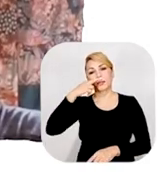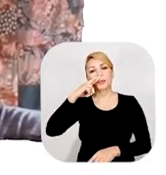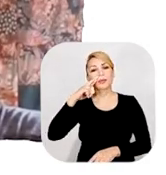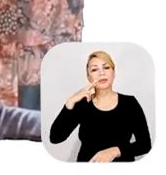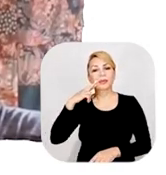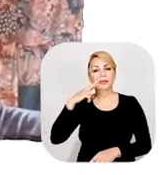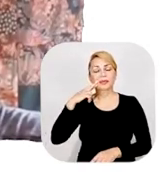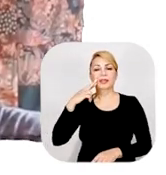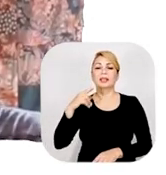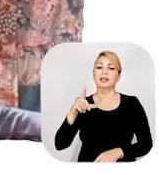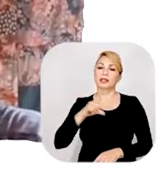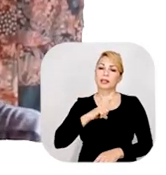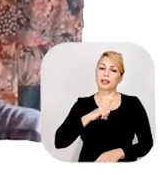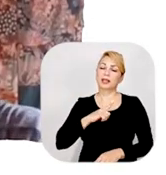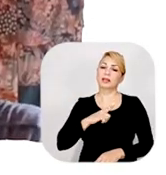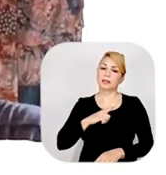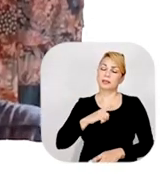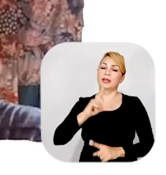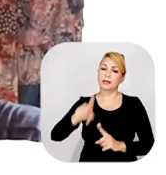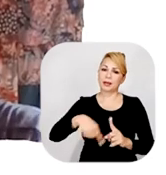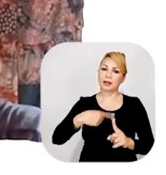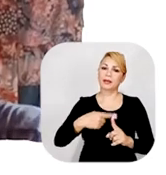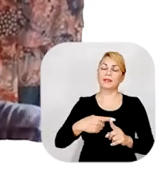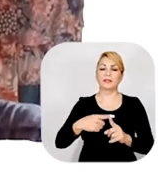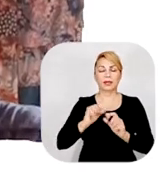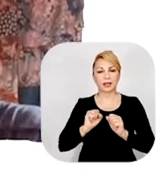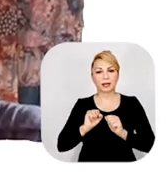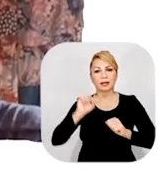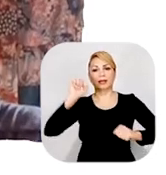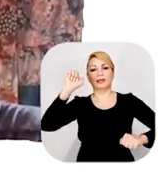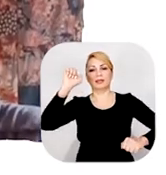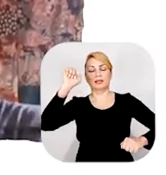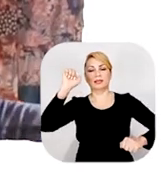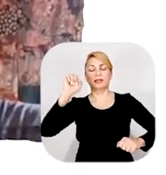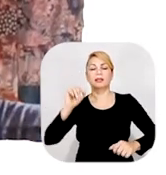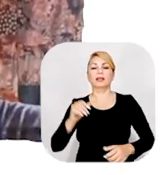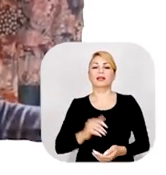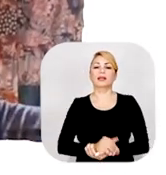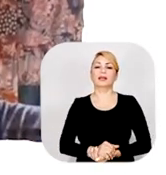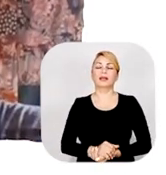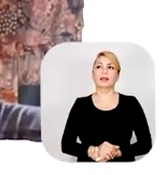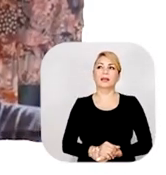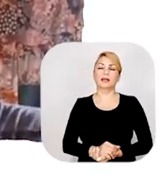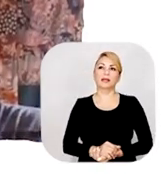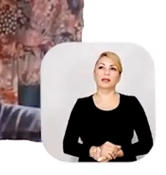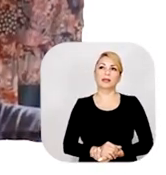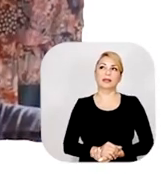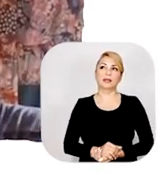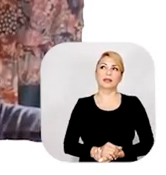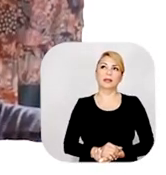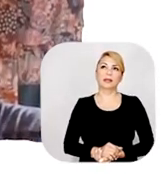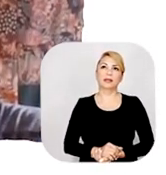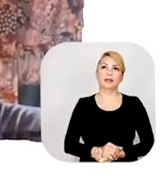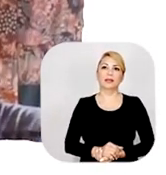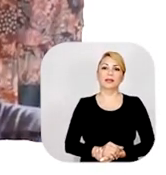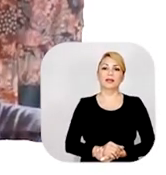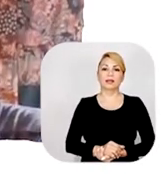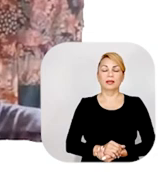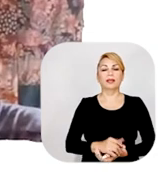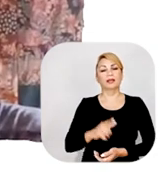Agora tem mais heróis. E uma delas é a Gleice, que realizou esse